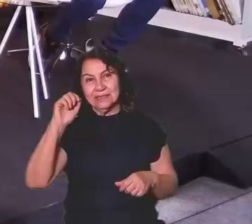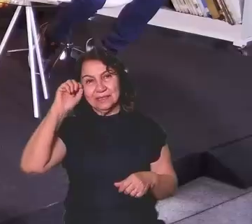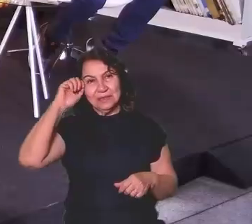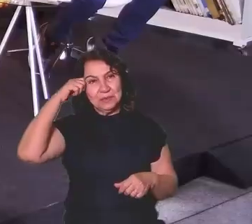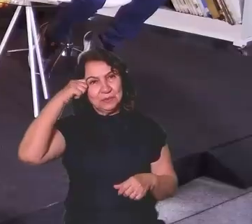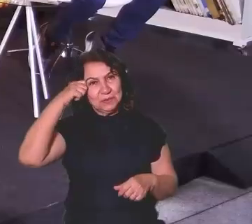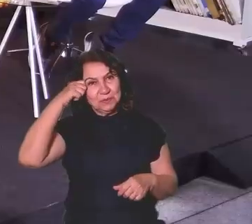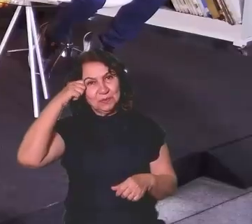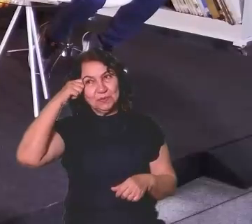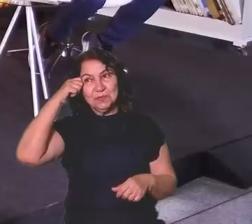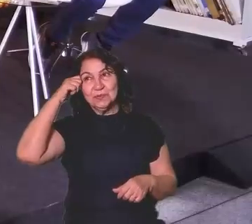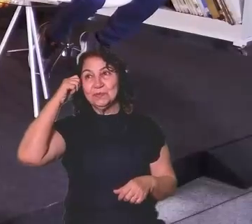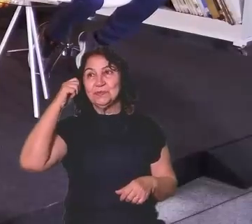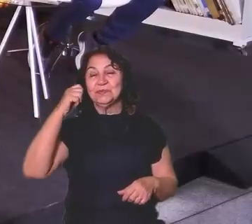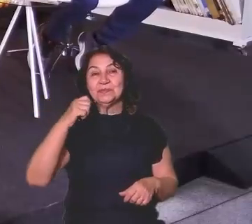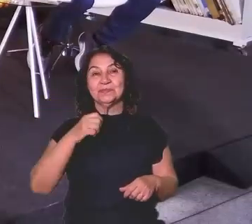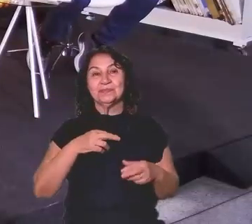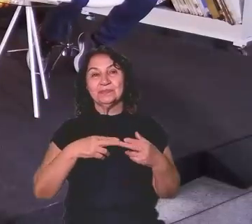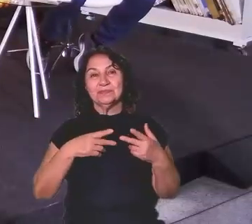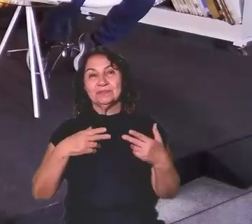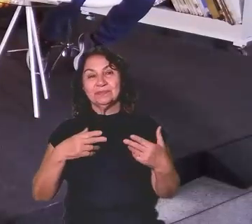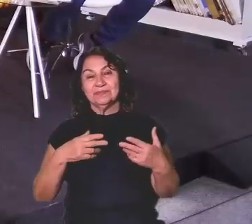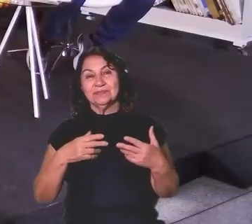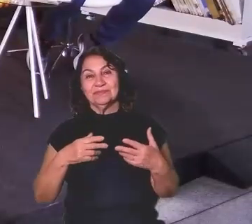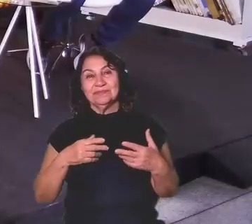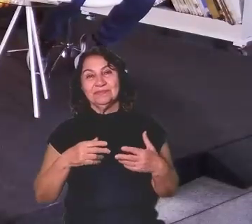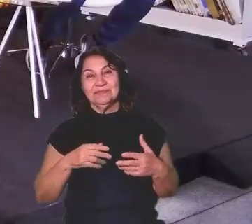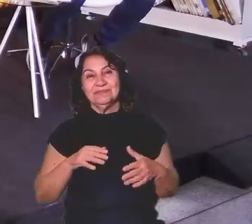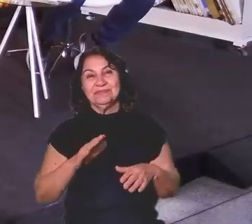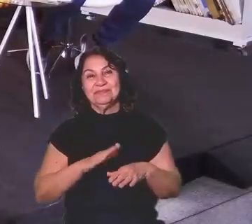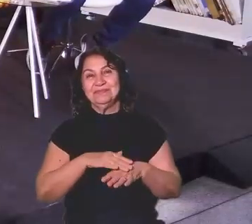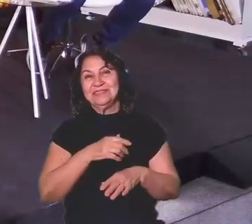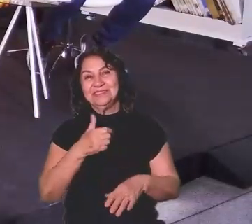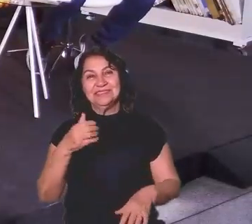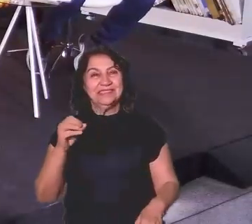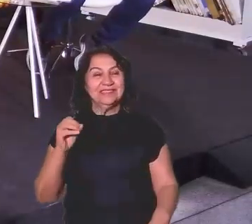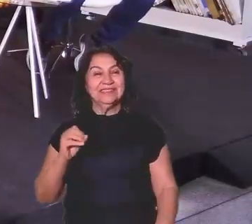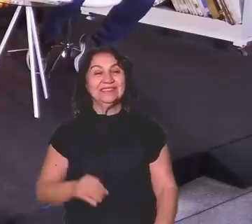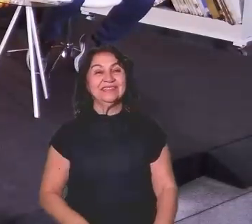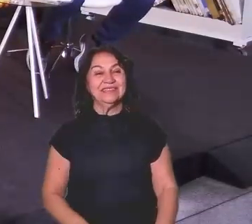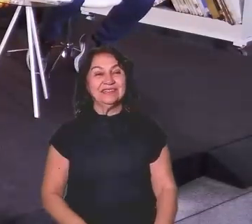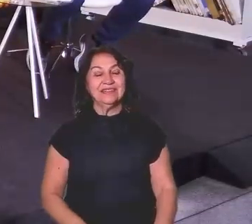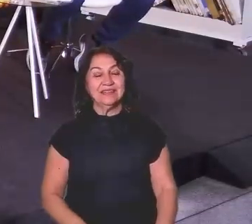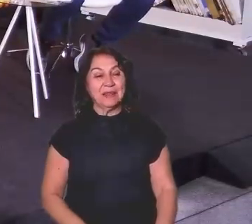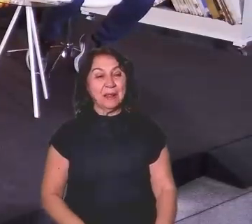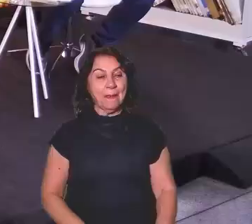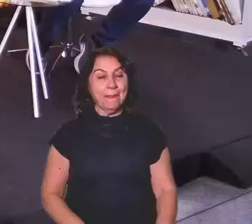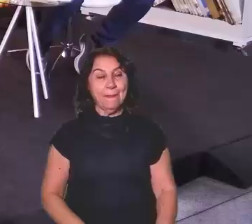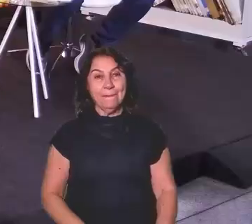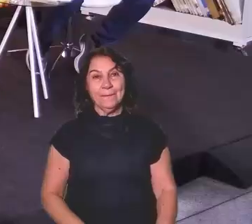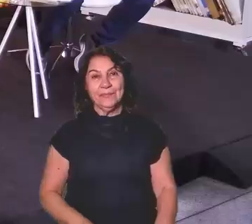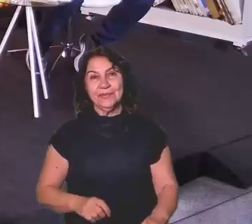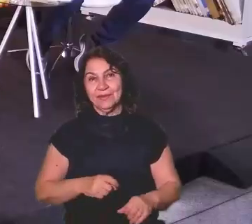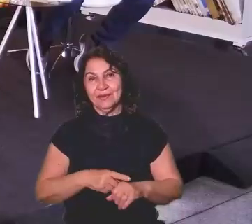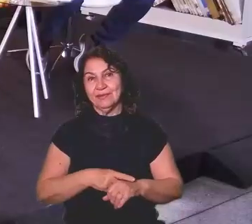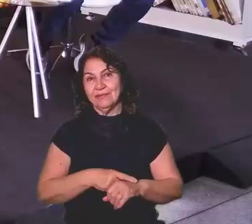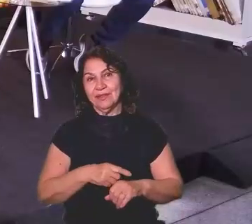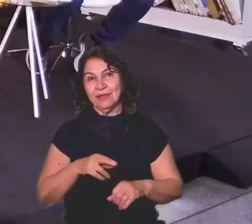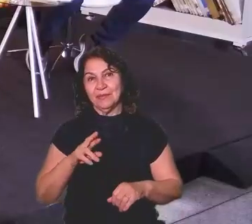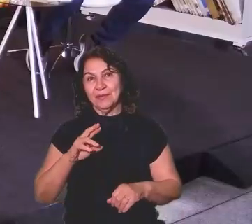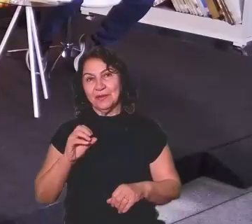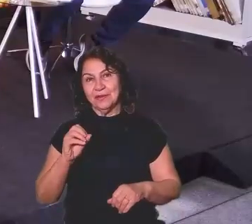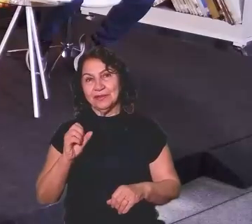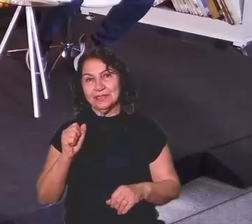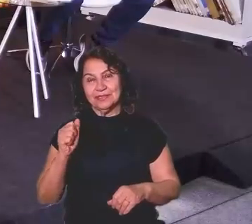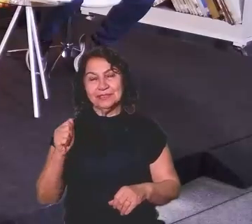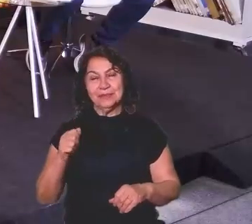negritude. De 10 já viraram mais que 10. Então vamos lá, verme, rosa, povo,